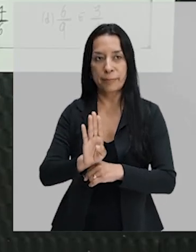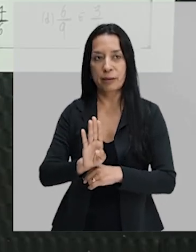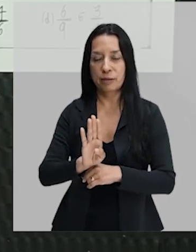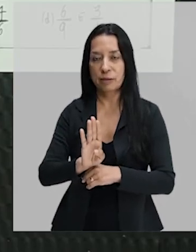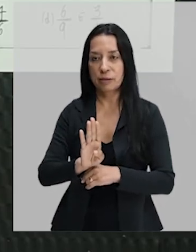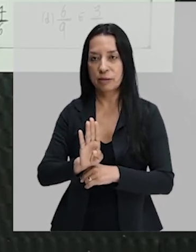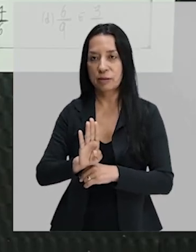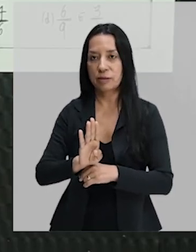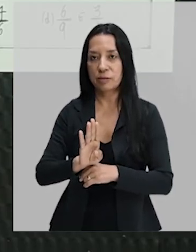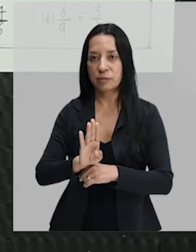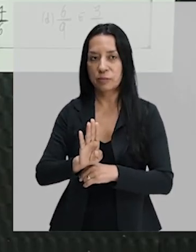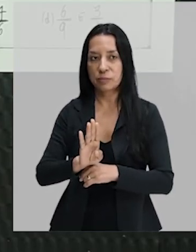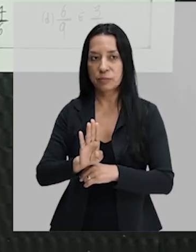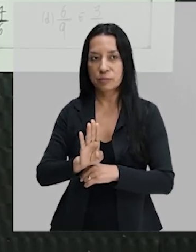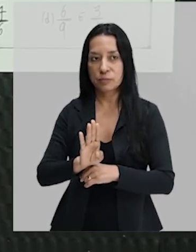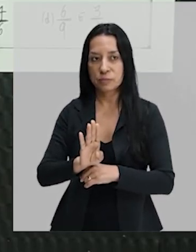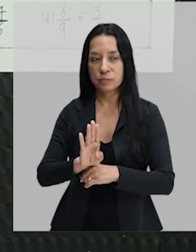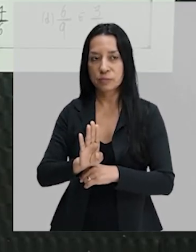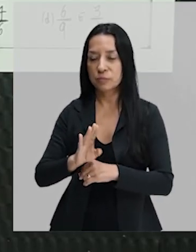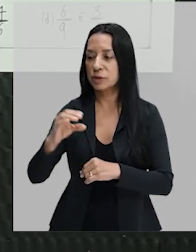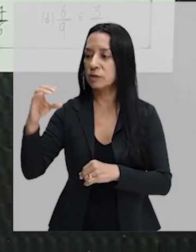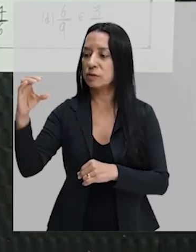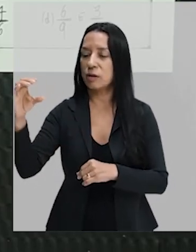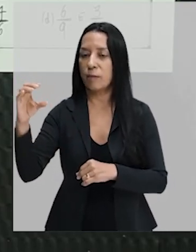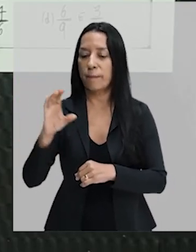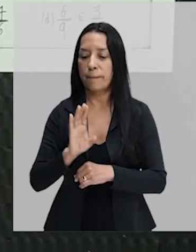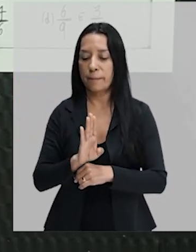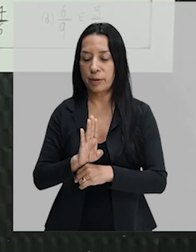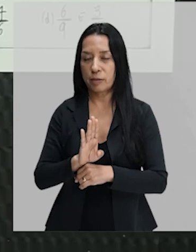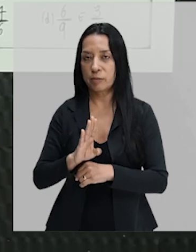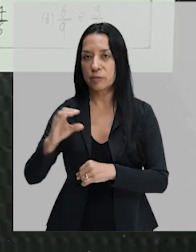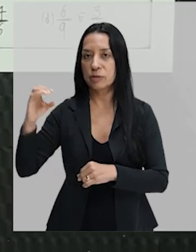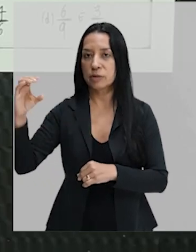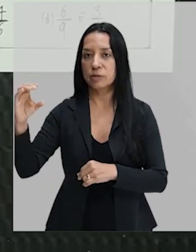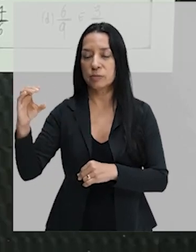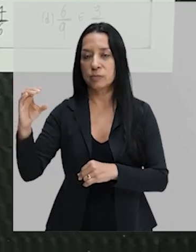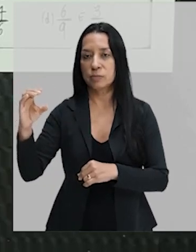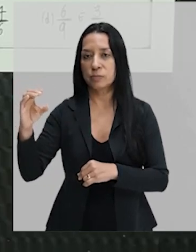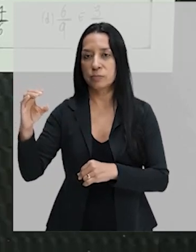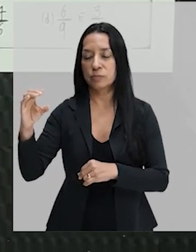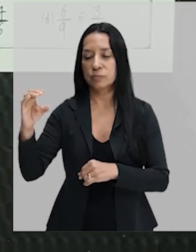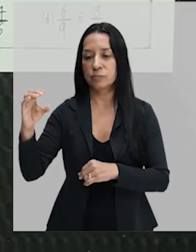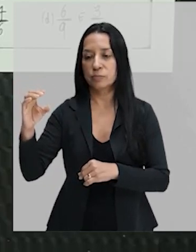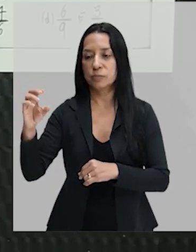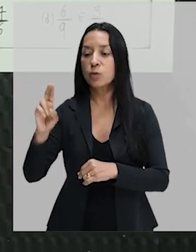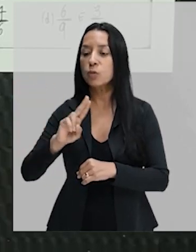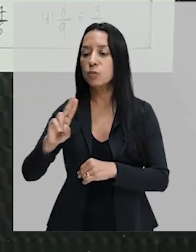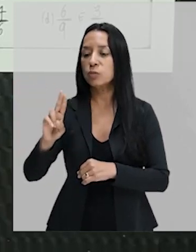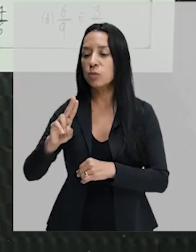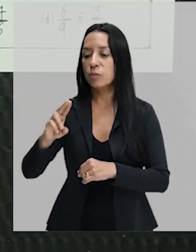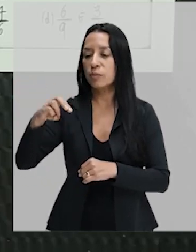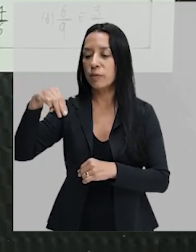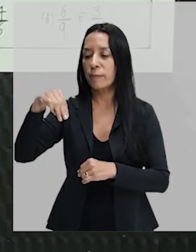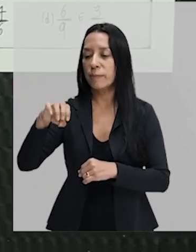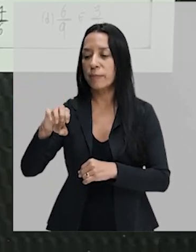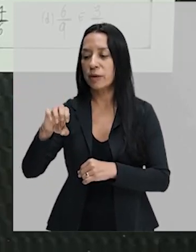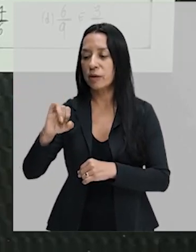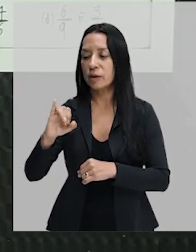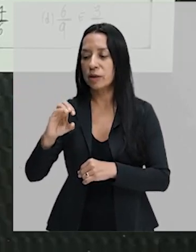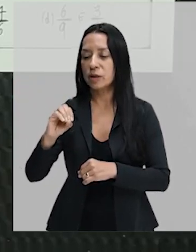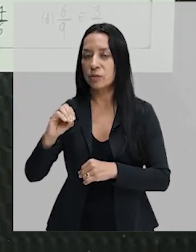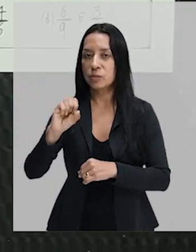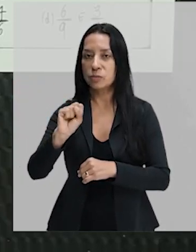D, eles também recebem um nome que é chamado de meios. Eles são os